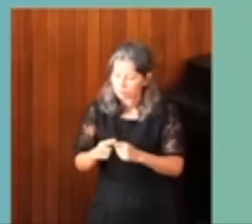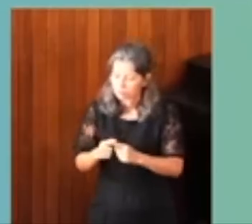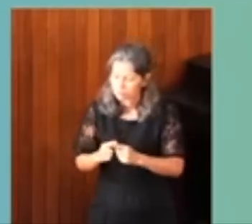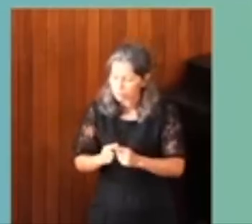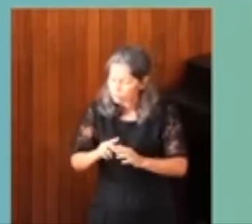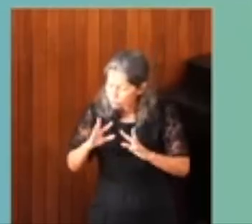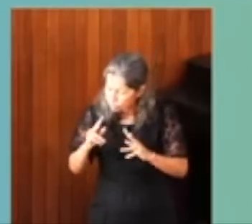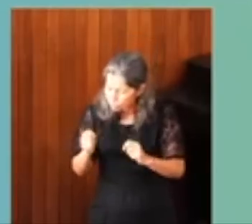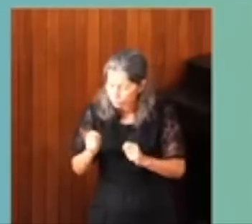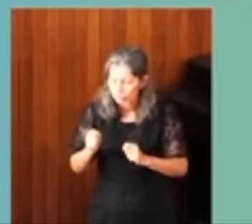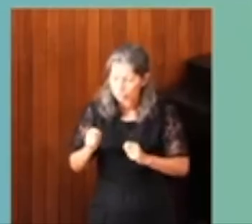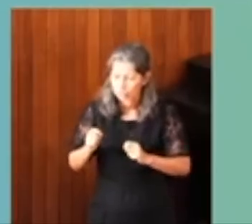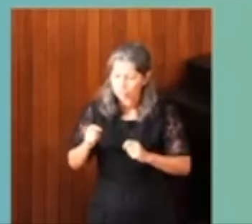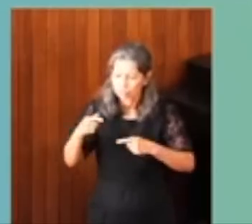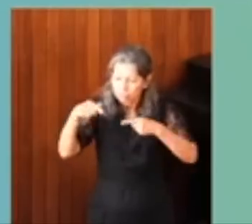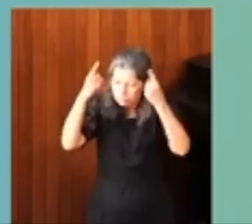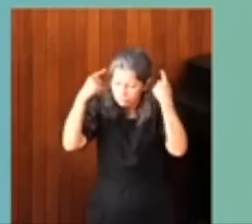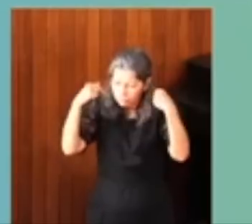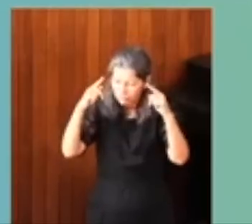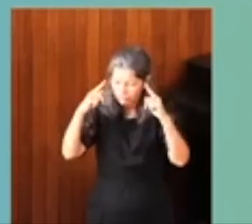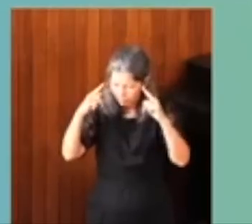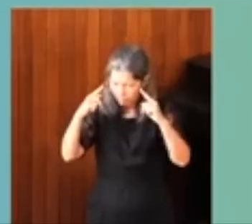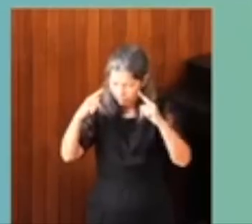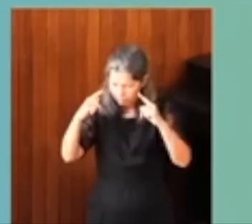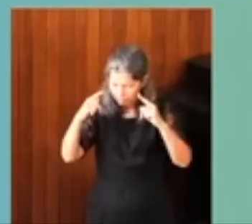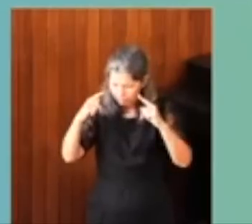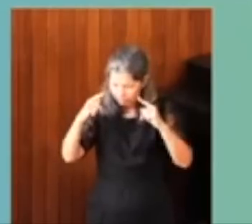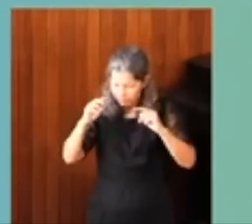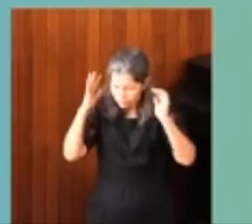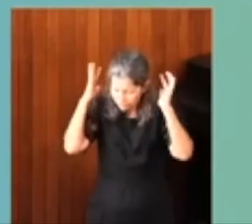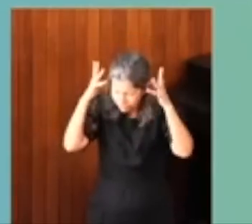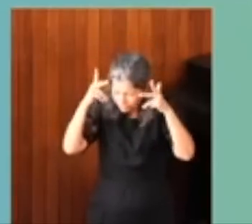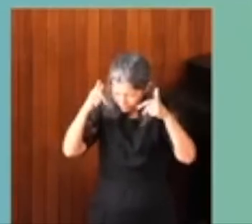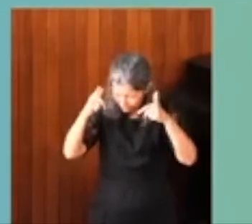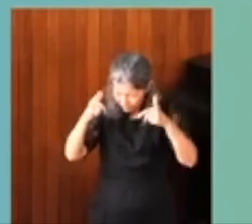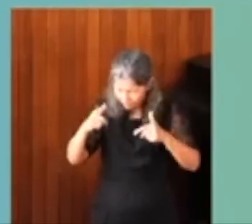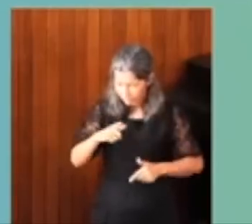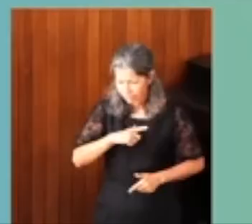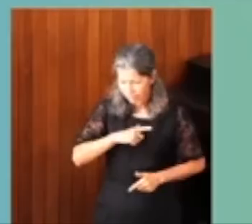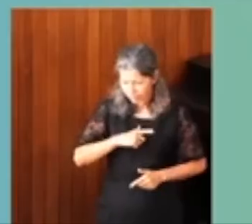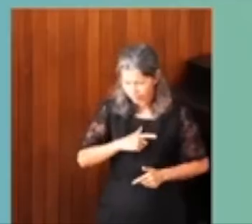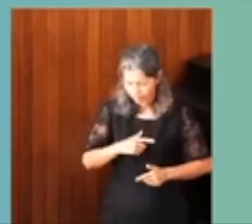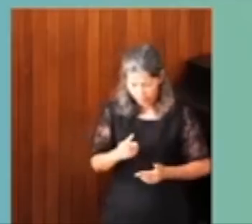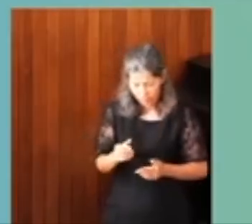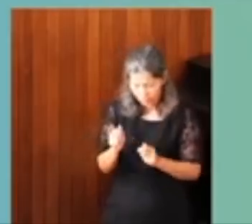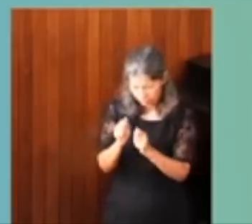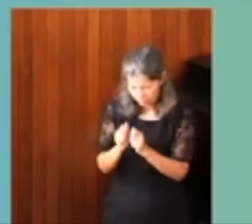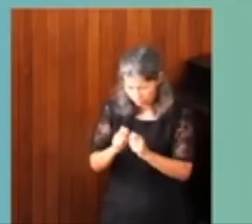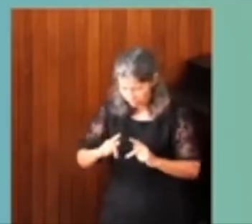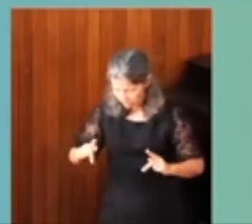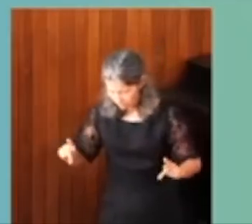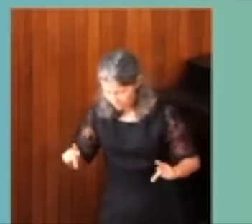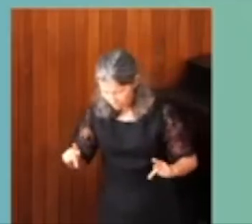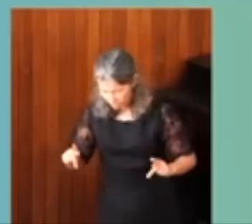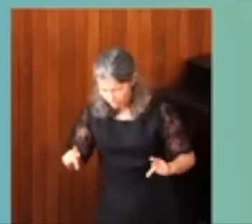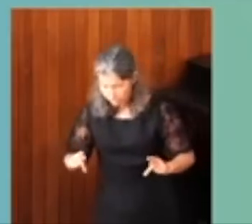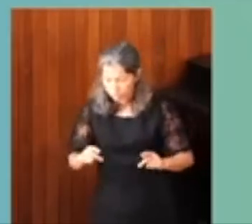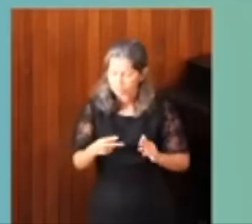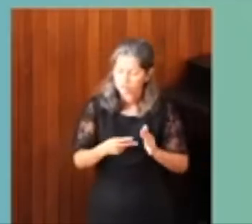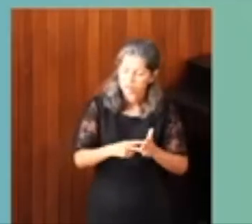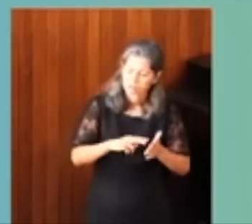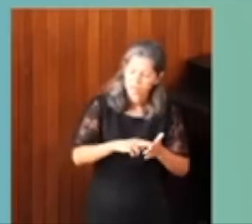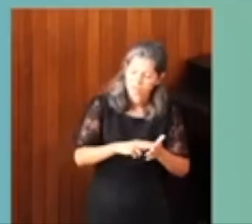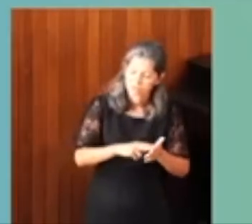Deus. As duas bestas estarão juntas. Então, não nos iludamos, irmãos, né? Esquerda, direita, o que